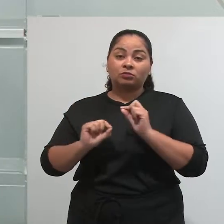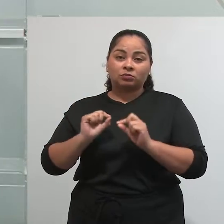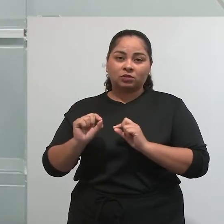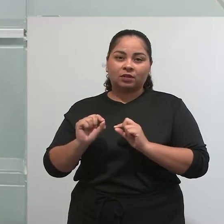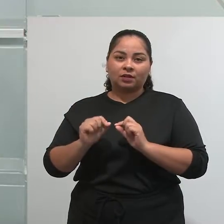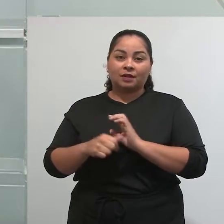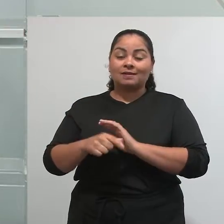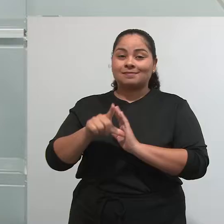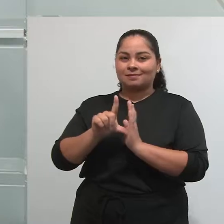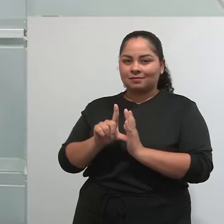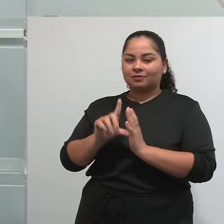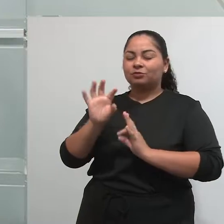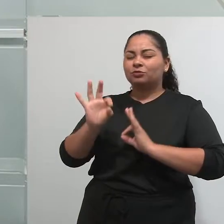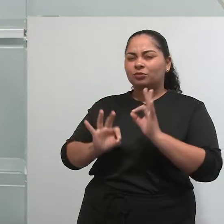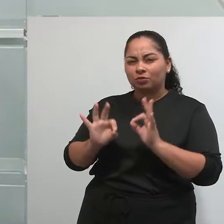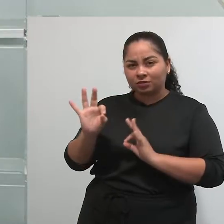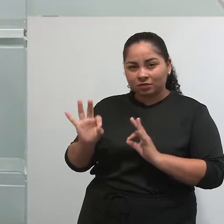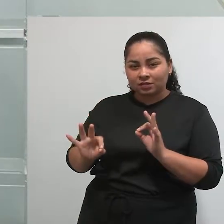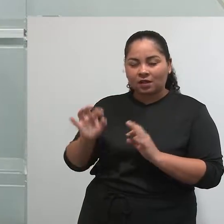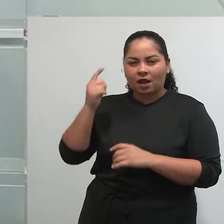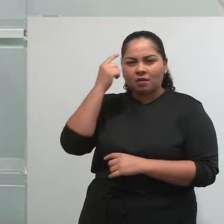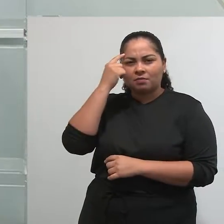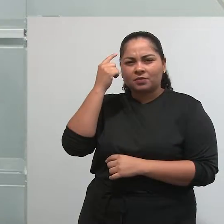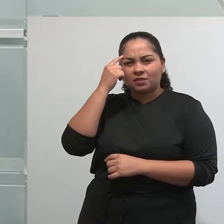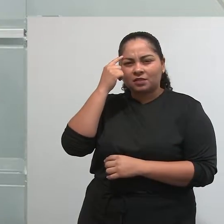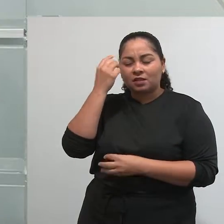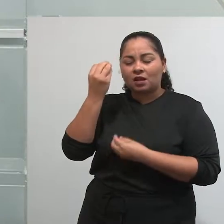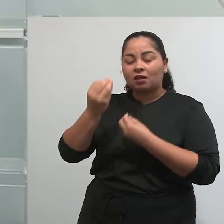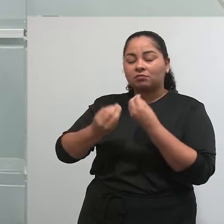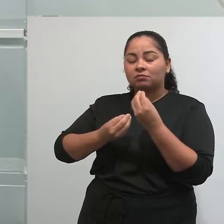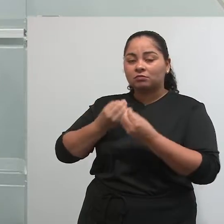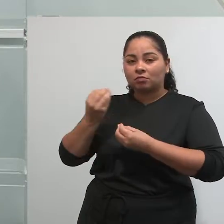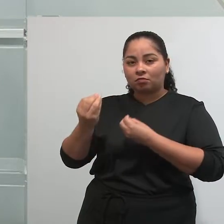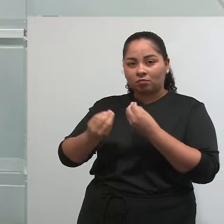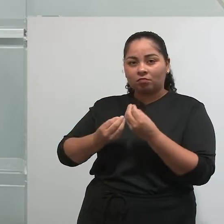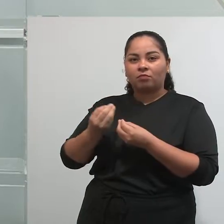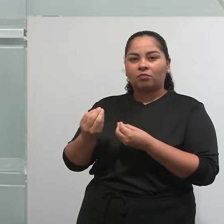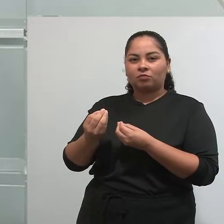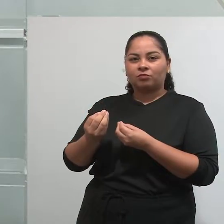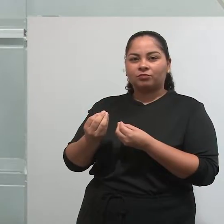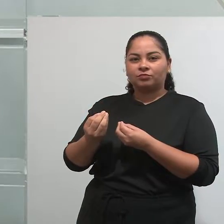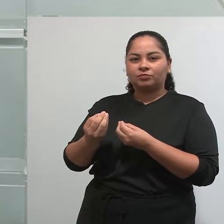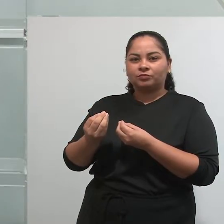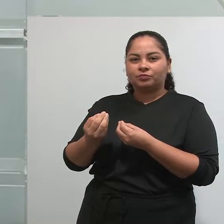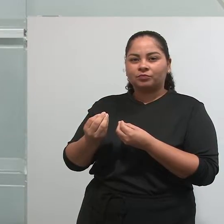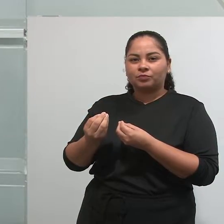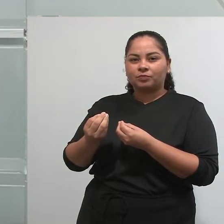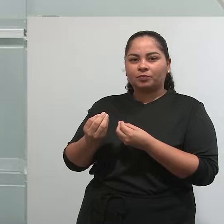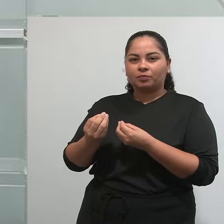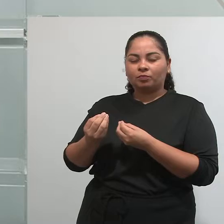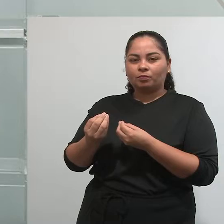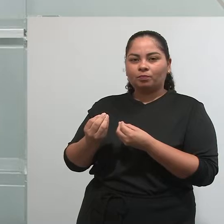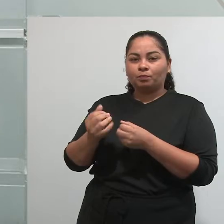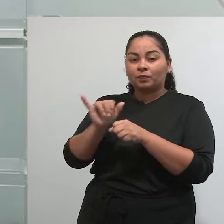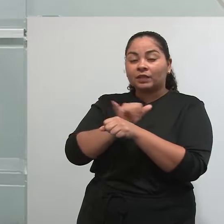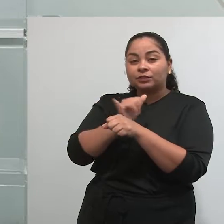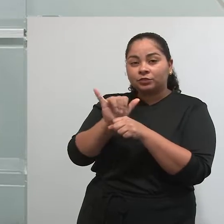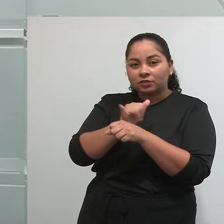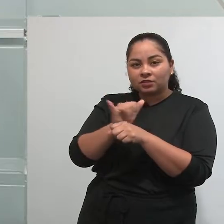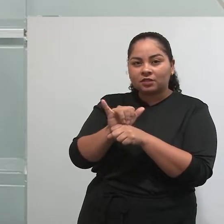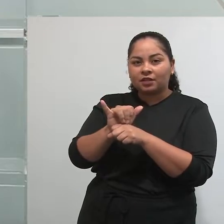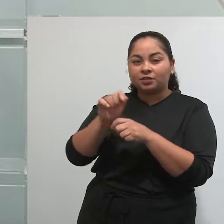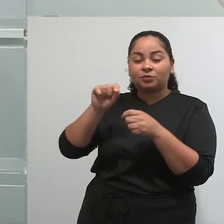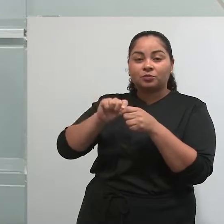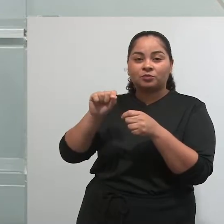administrar essa questão do tempo e pensar como que você vai ter, quanto tempo você vai ter disponível da sua vida